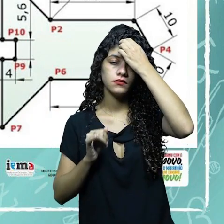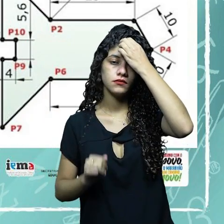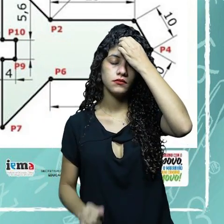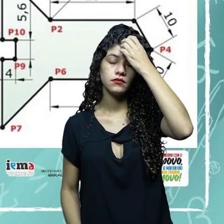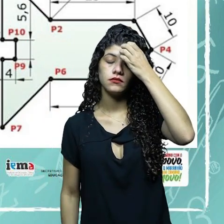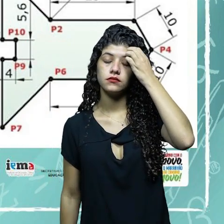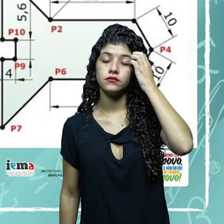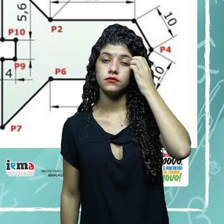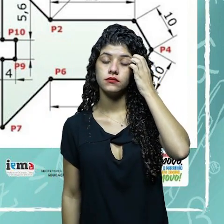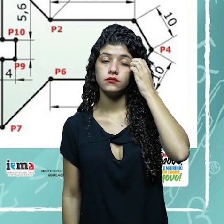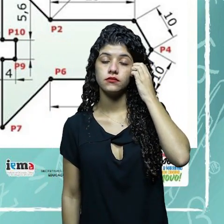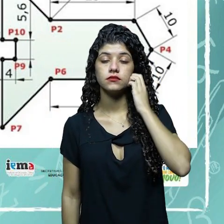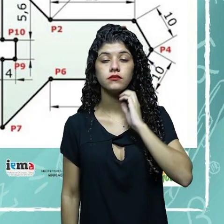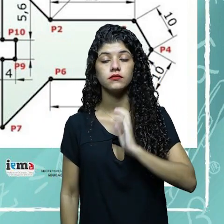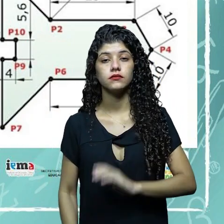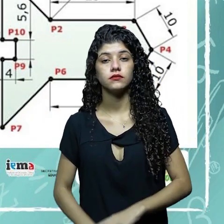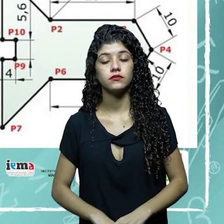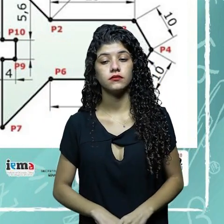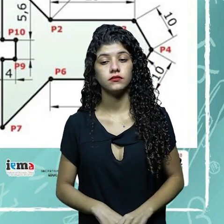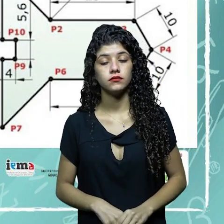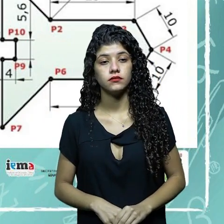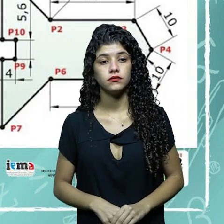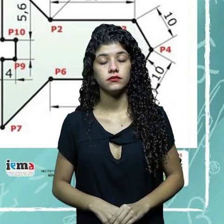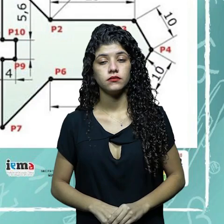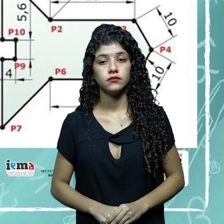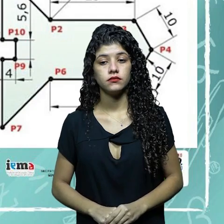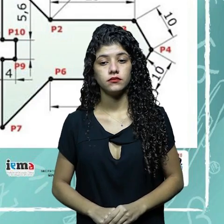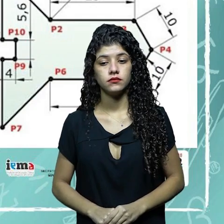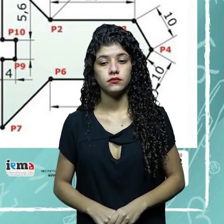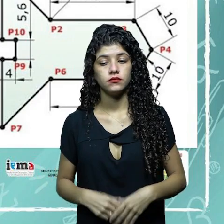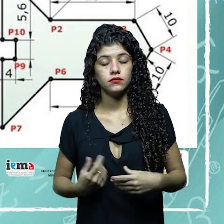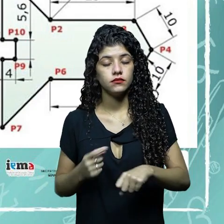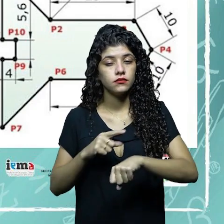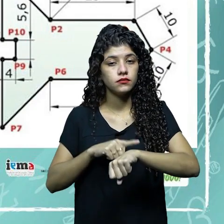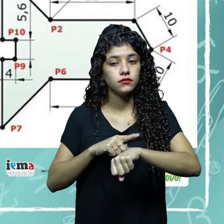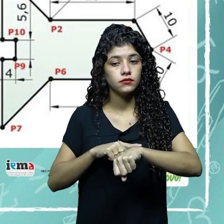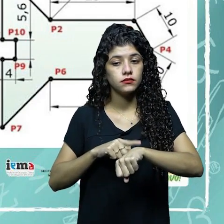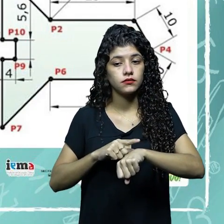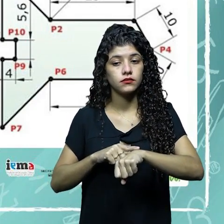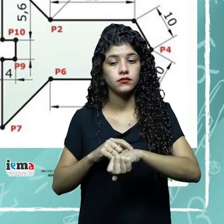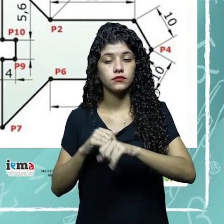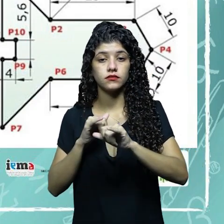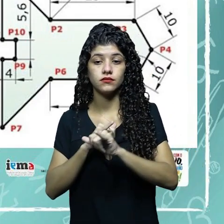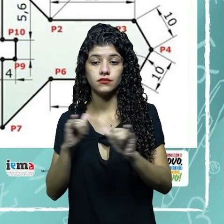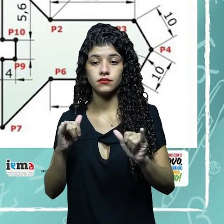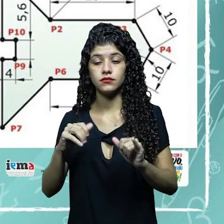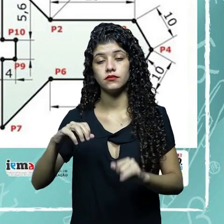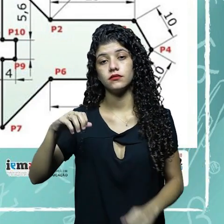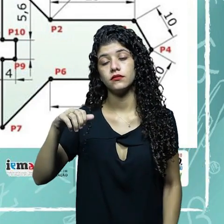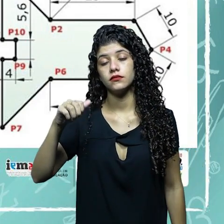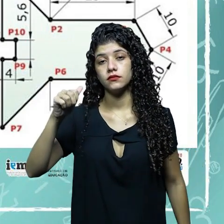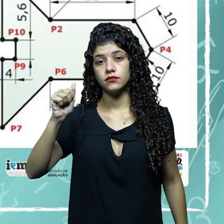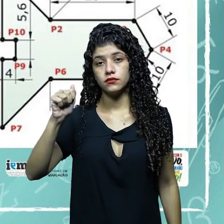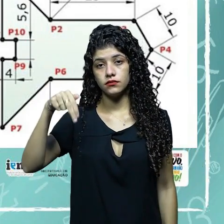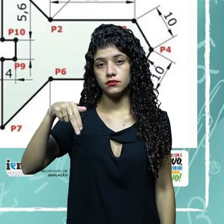eu vou, alguns momentos, ter que informar ângulos. E aí, como é que eu faço isso, né?